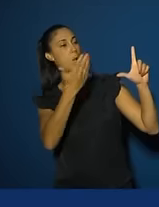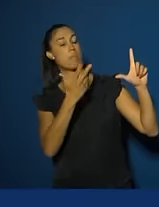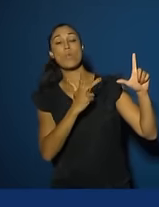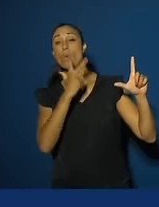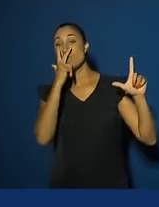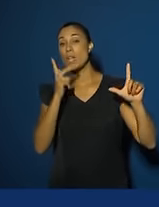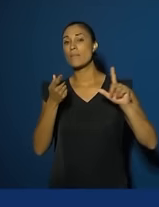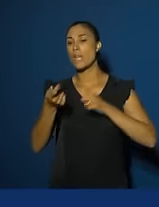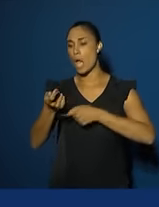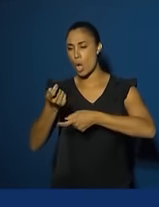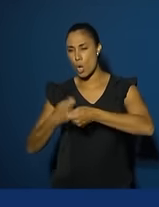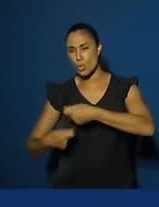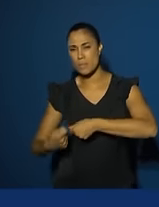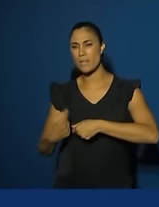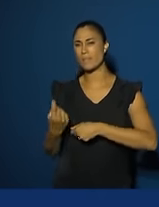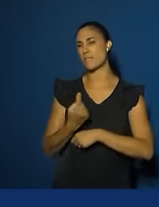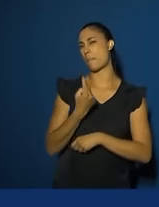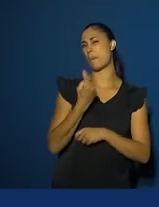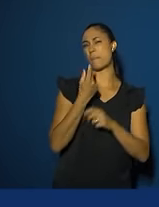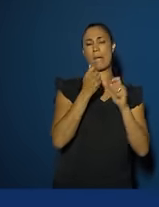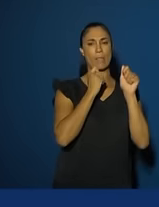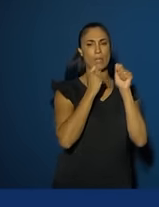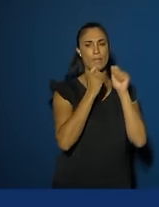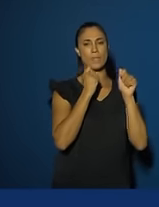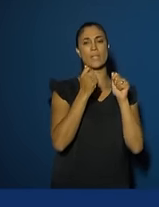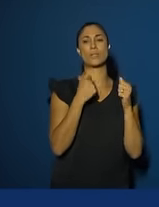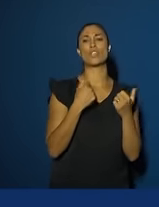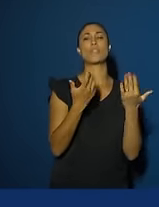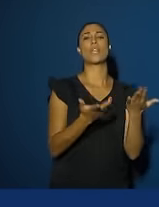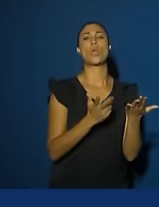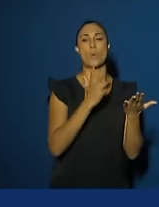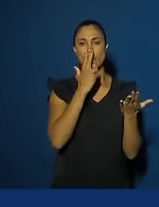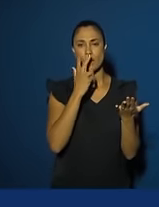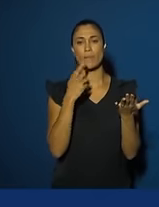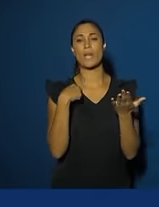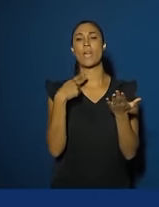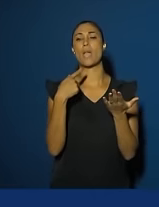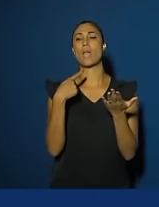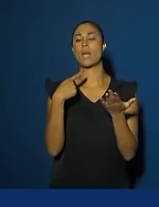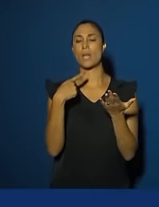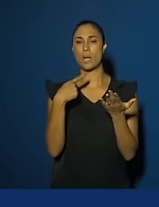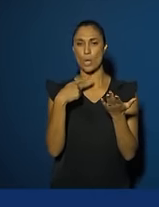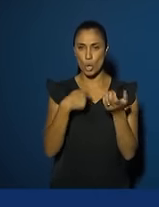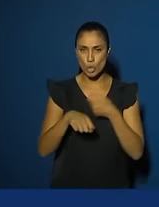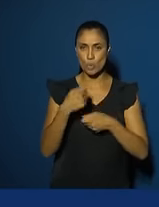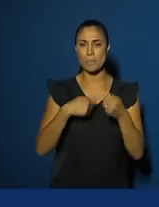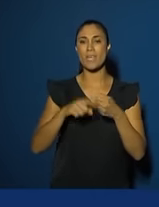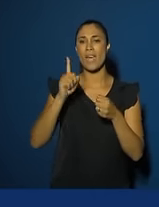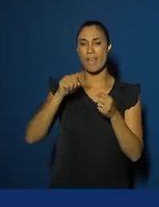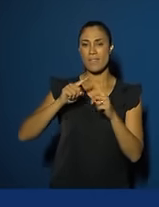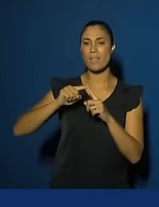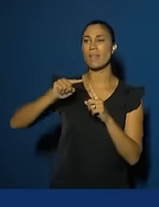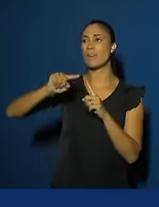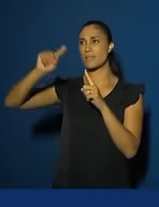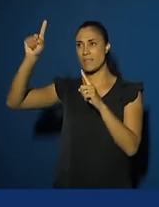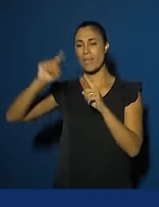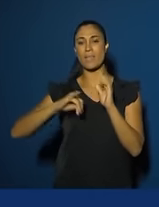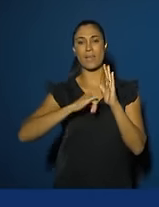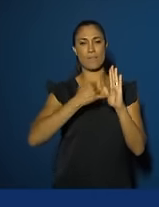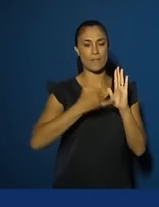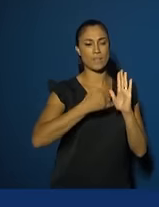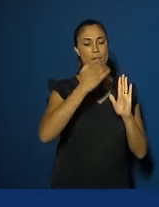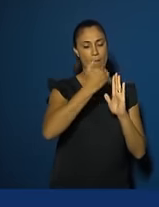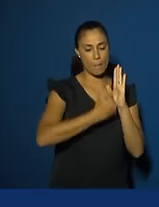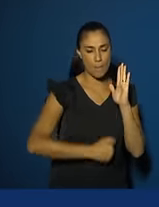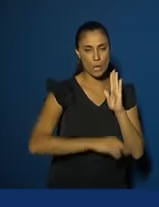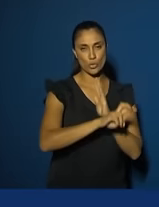economia desde do da primeira entrevista que eu dei achava que a economia ia crescer mais de dois que a inflação ia ficar abaixo de cinco